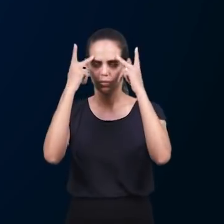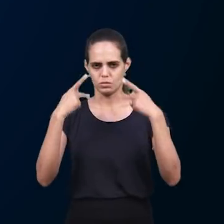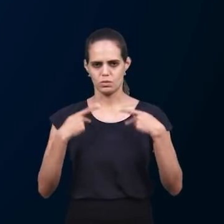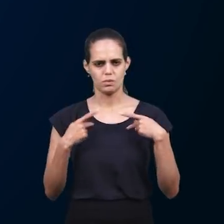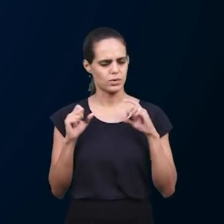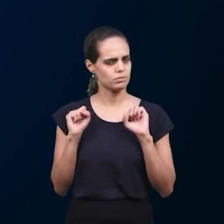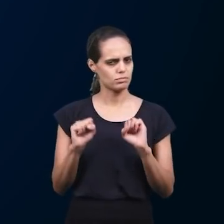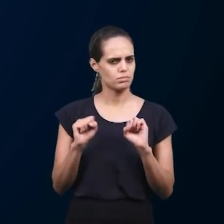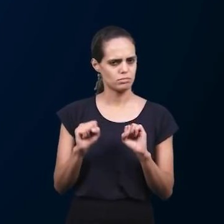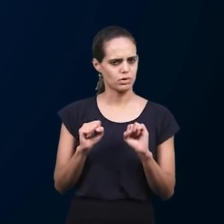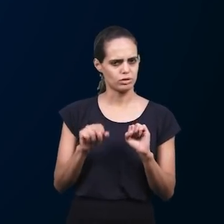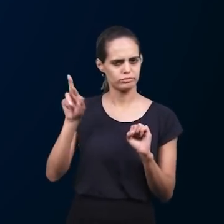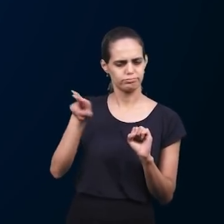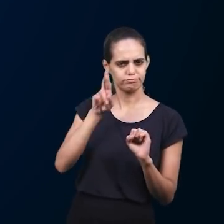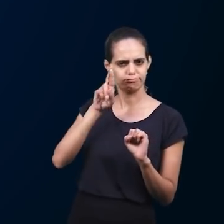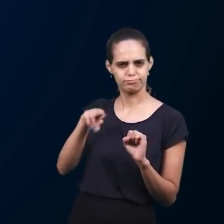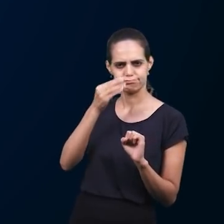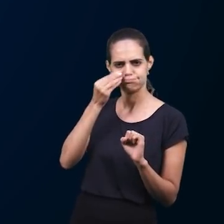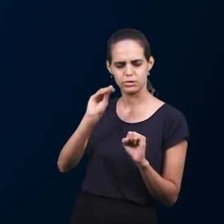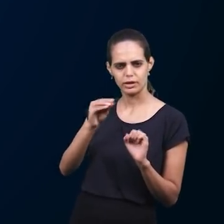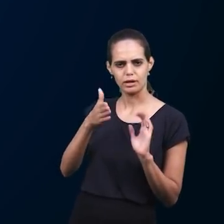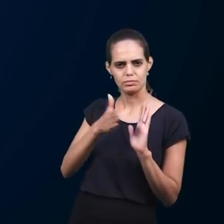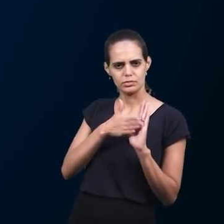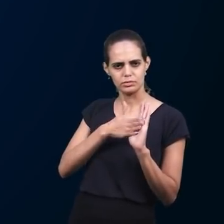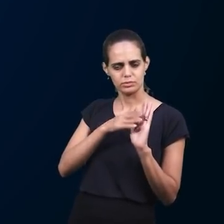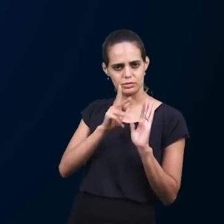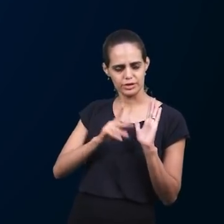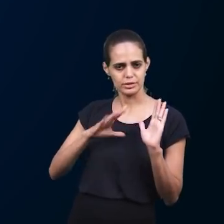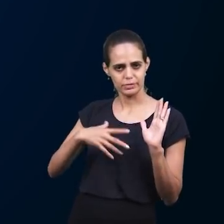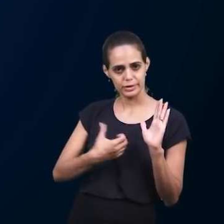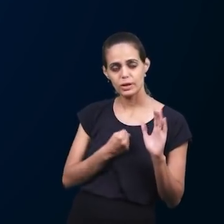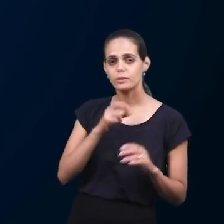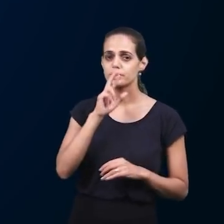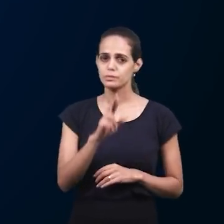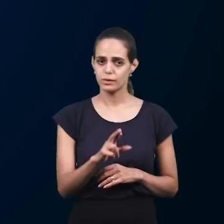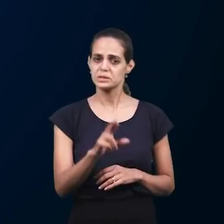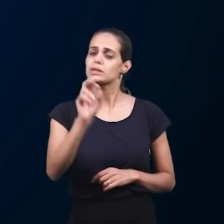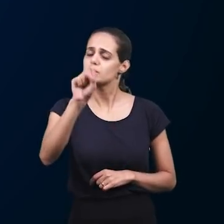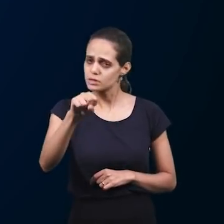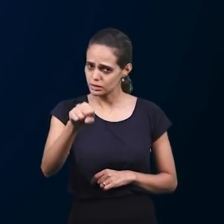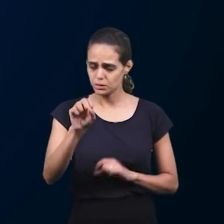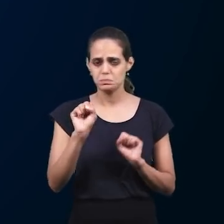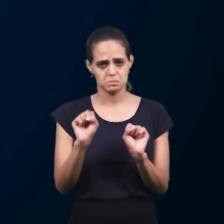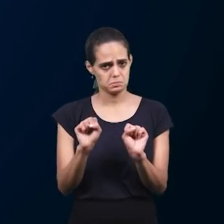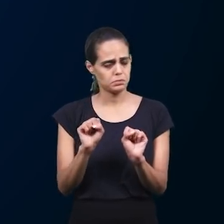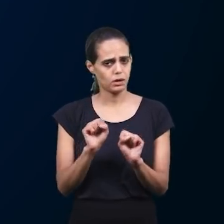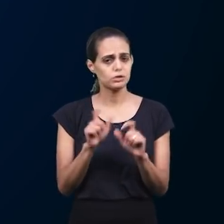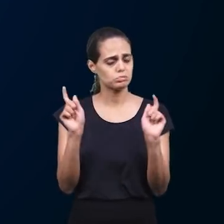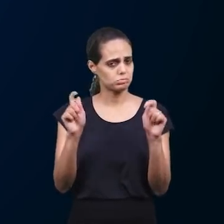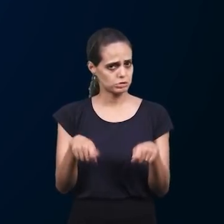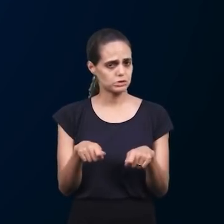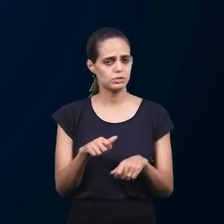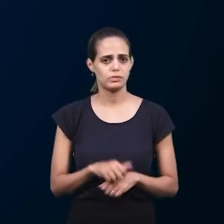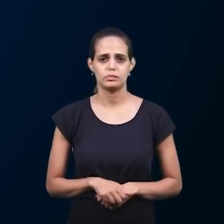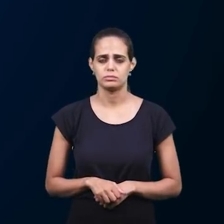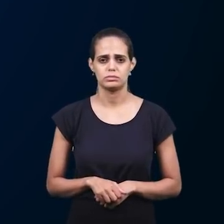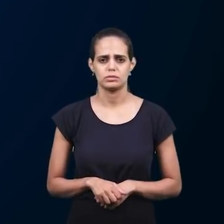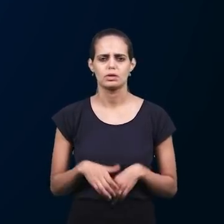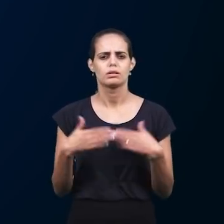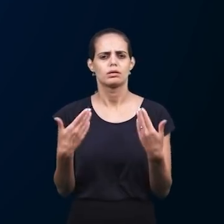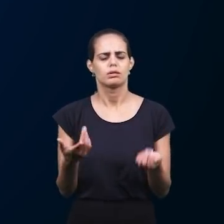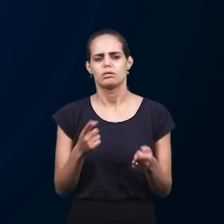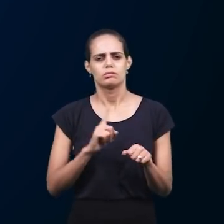o projeto de salvação? A resposta é sim. E quando? Quando